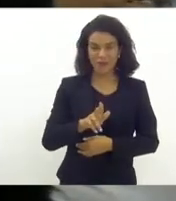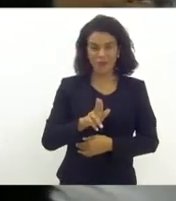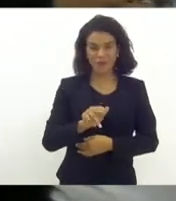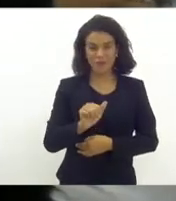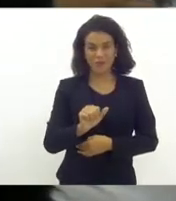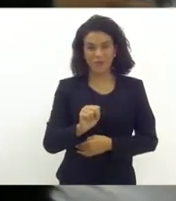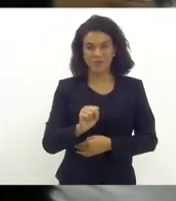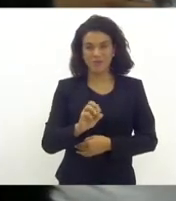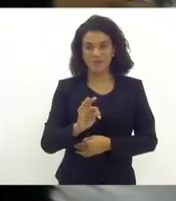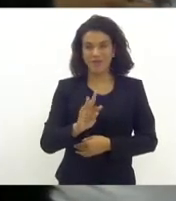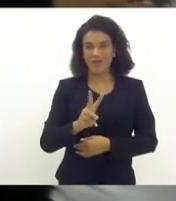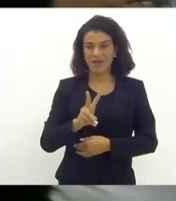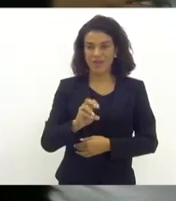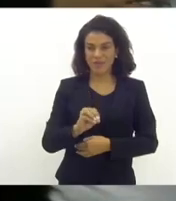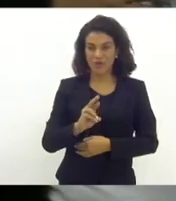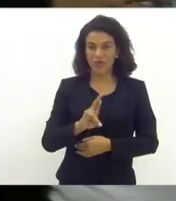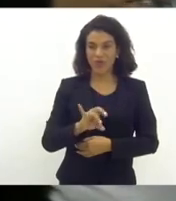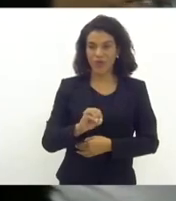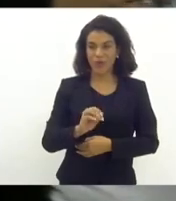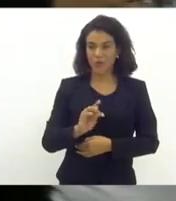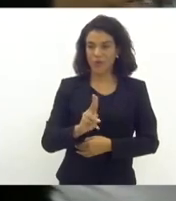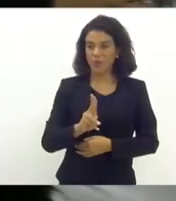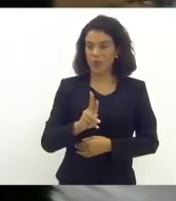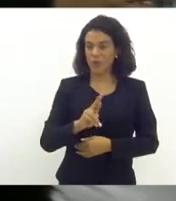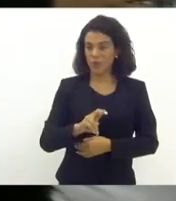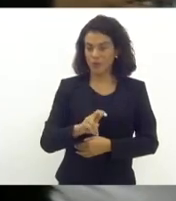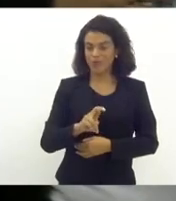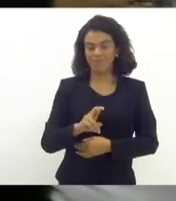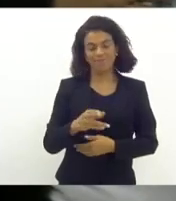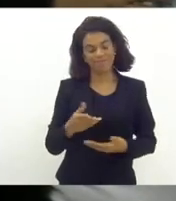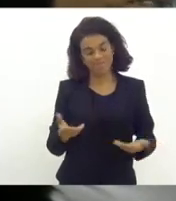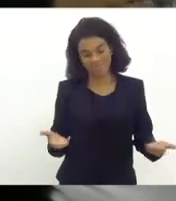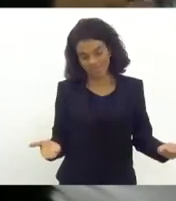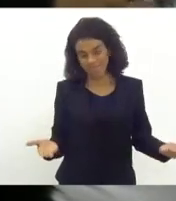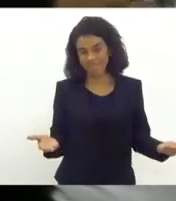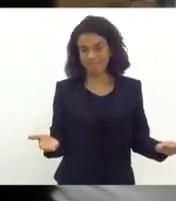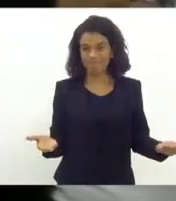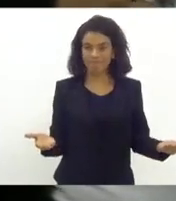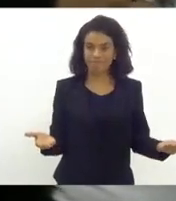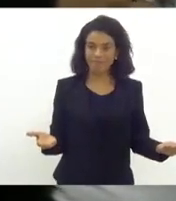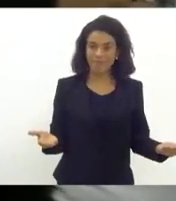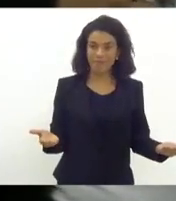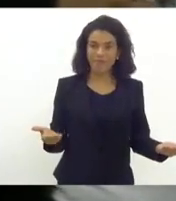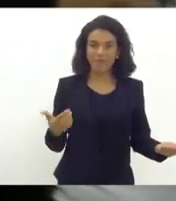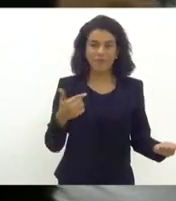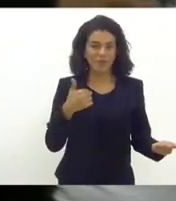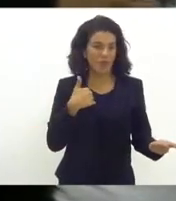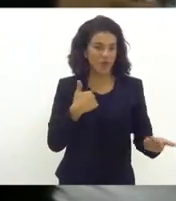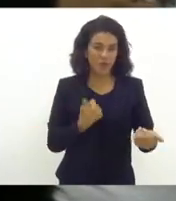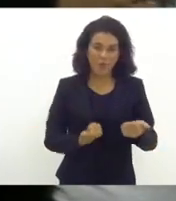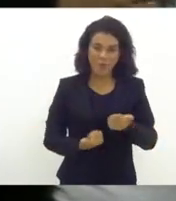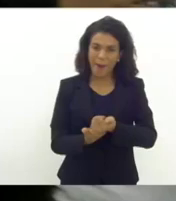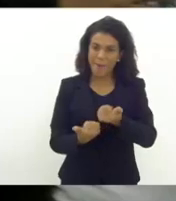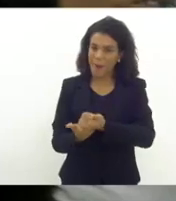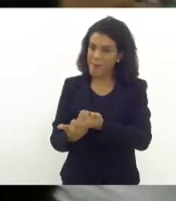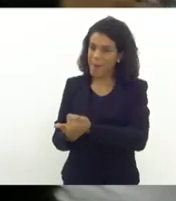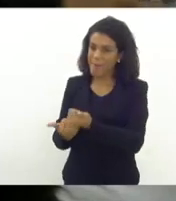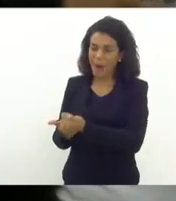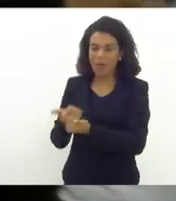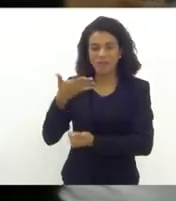YouTube deputada muito prazer cara eu vou corroborar várias palavras aqui